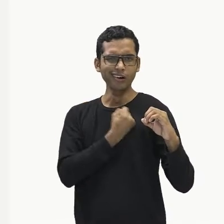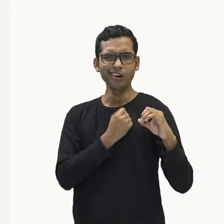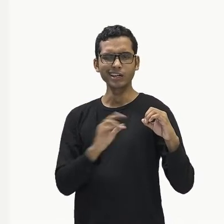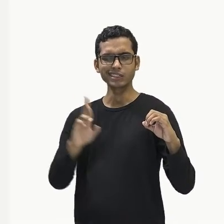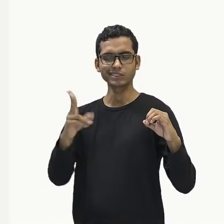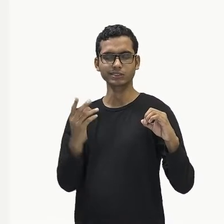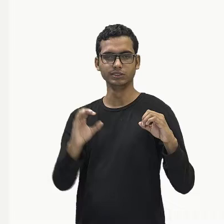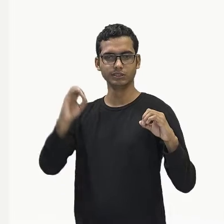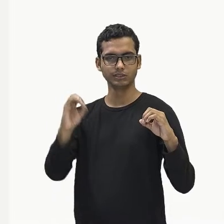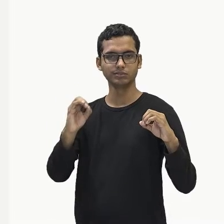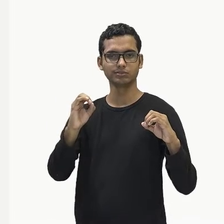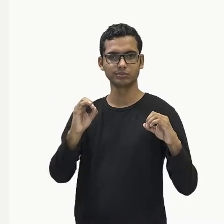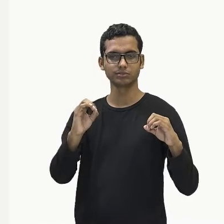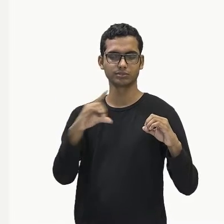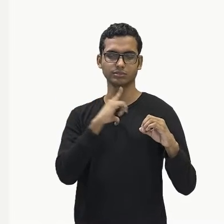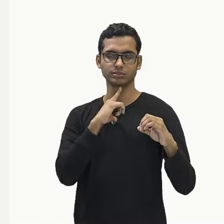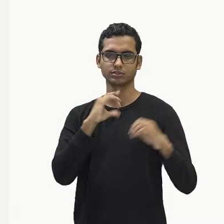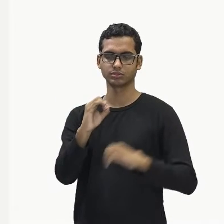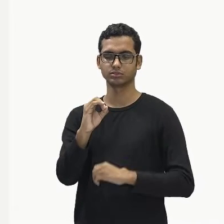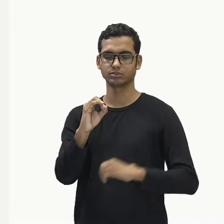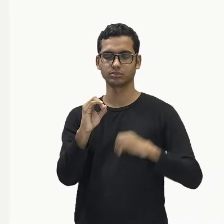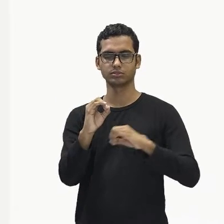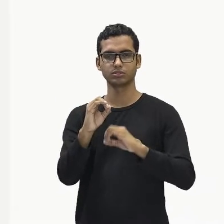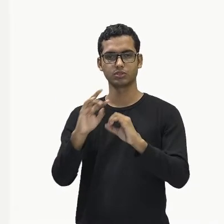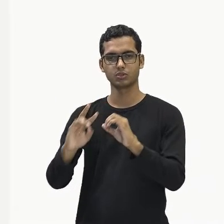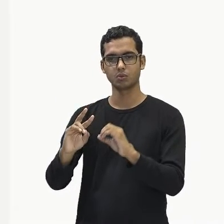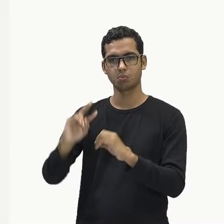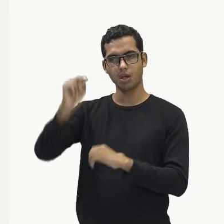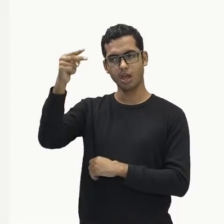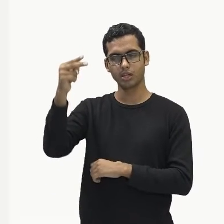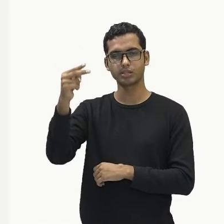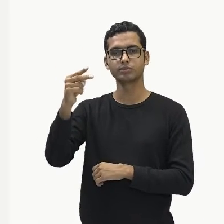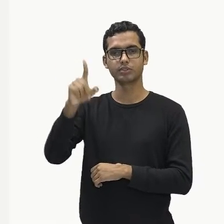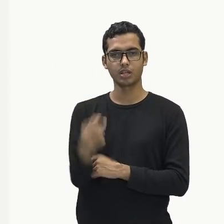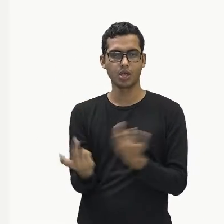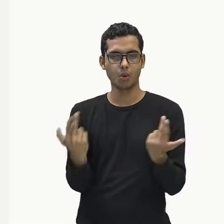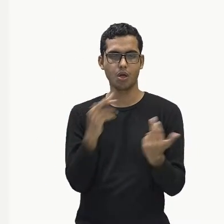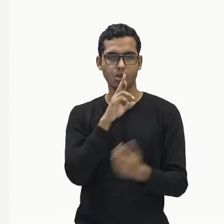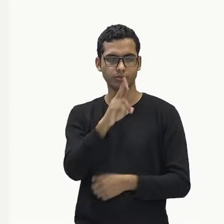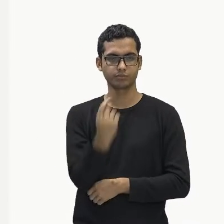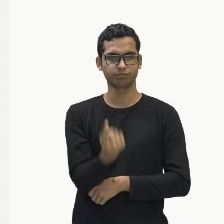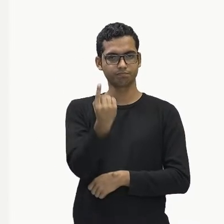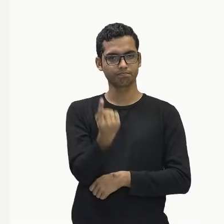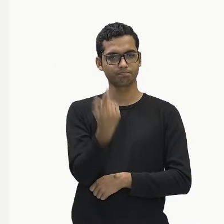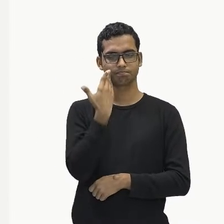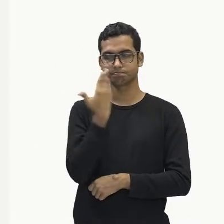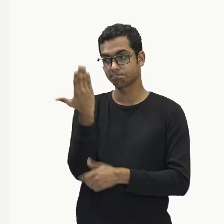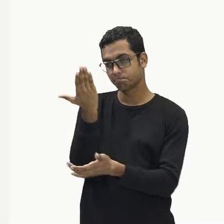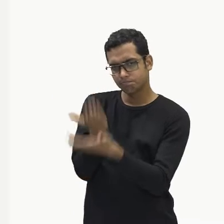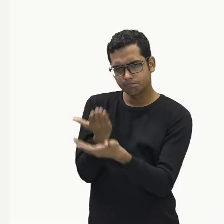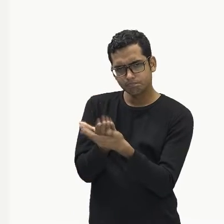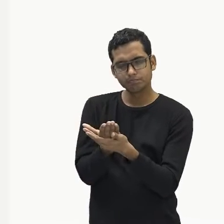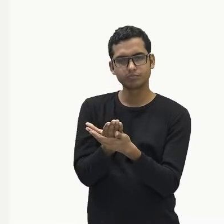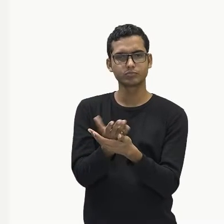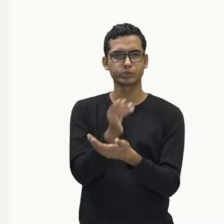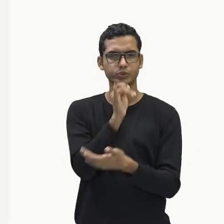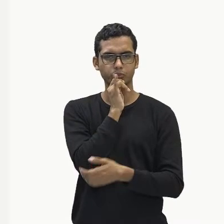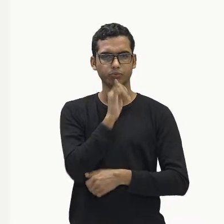elevado a zero é igual a 1. No estudo da potenciação, quando aparecer aqui a